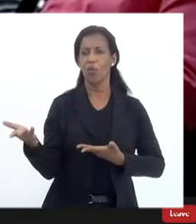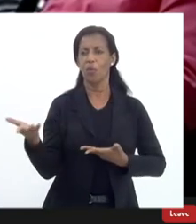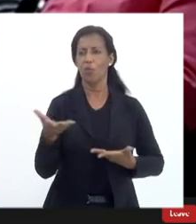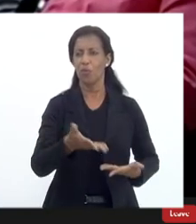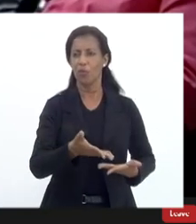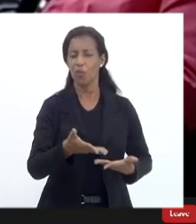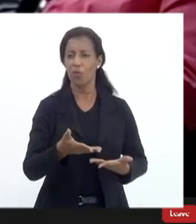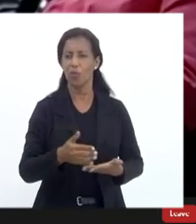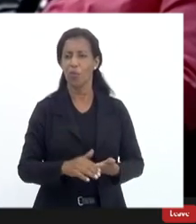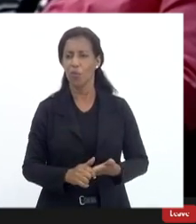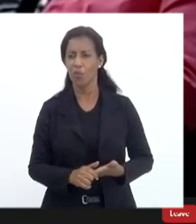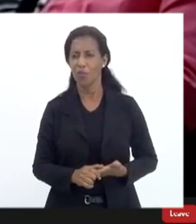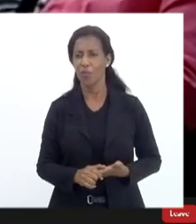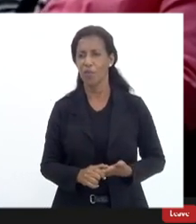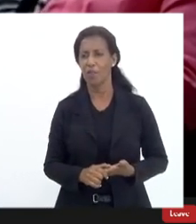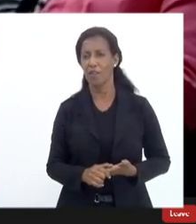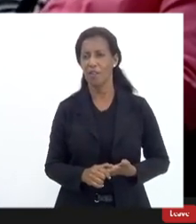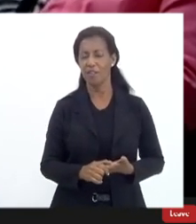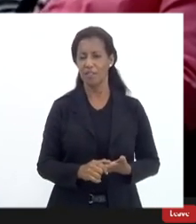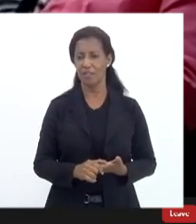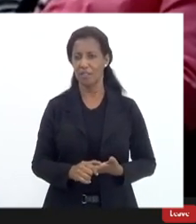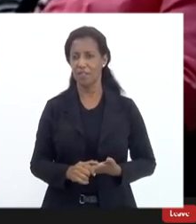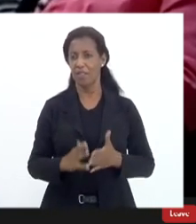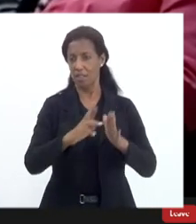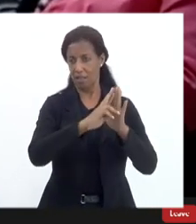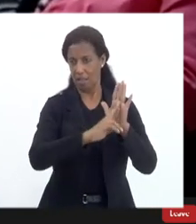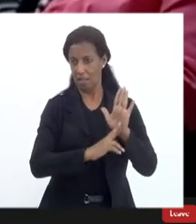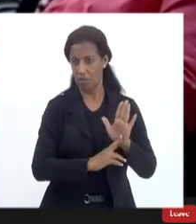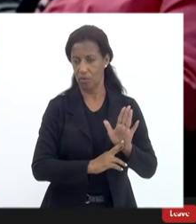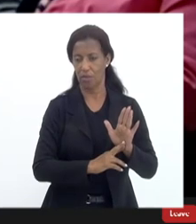um pouco mais alguns itens desse relatório,